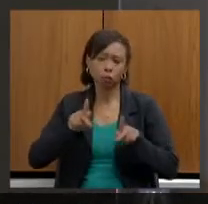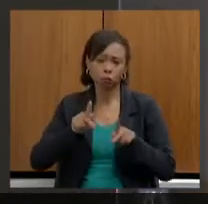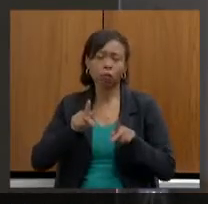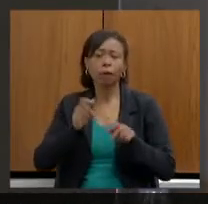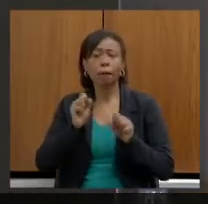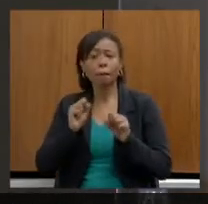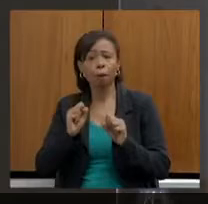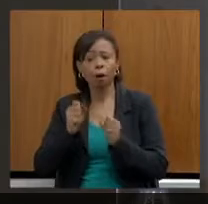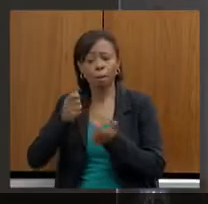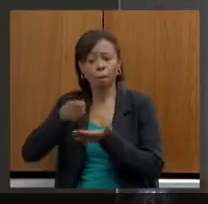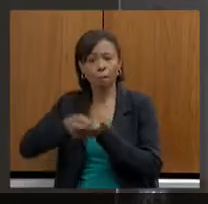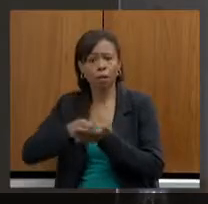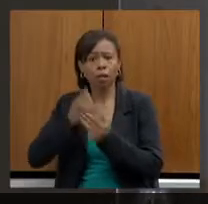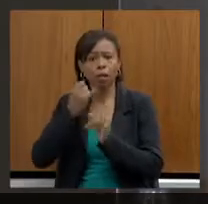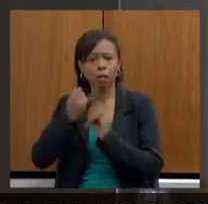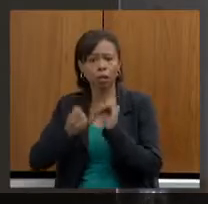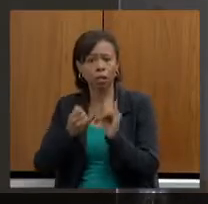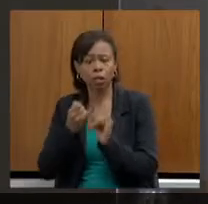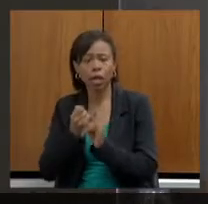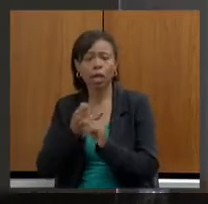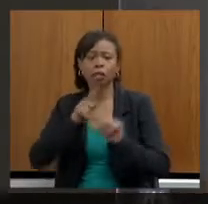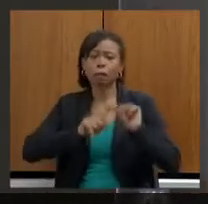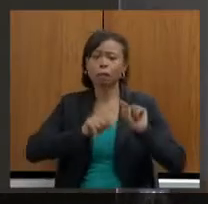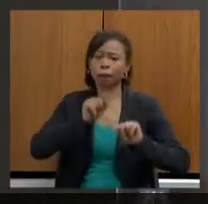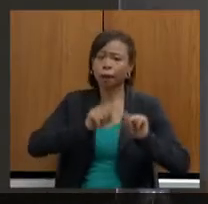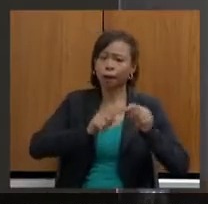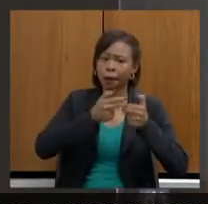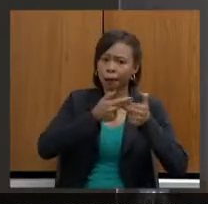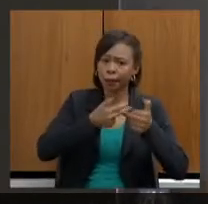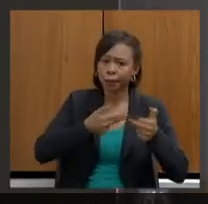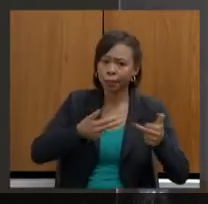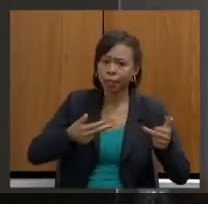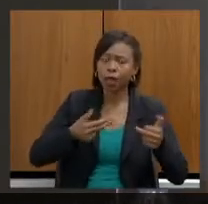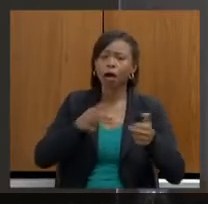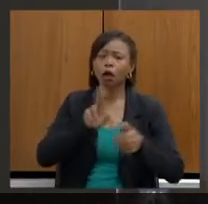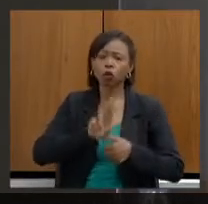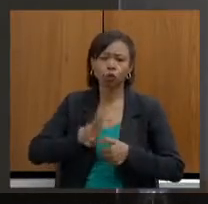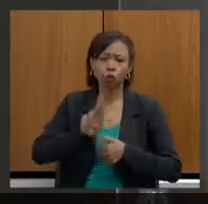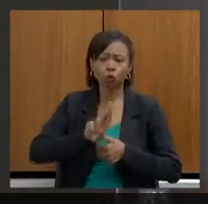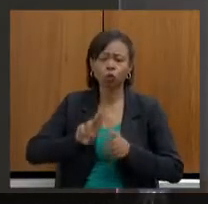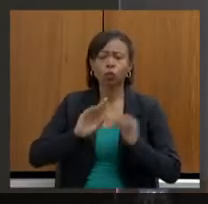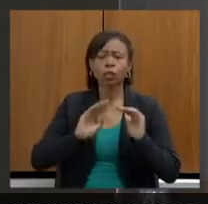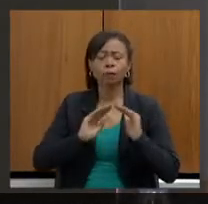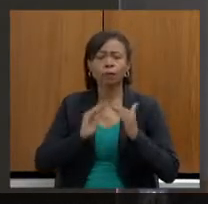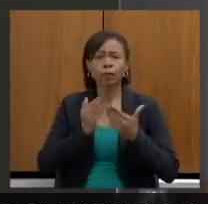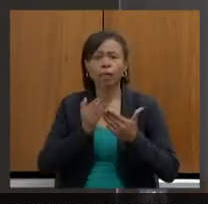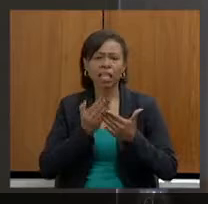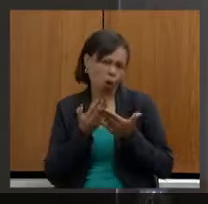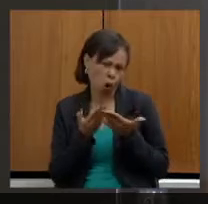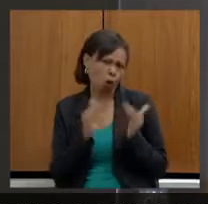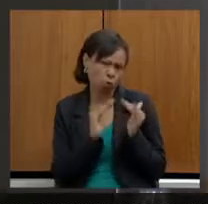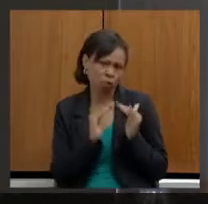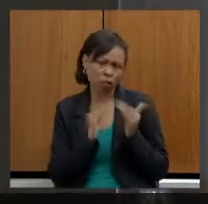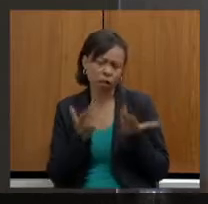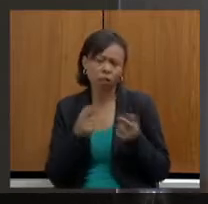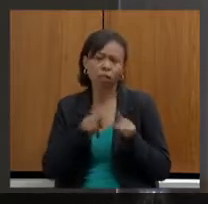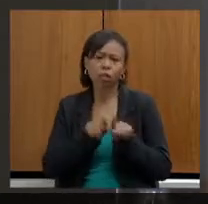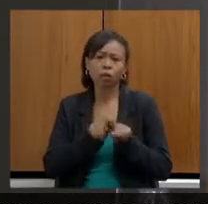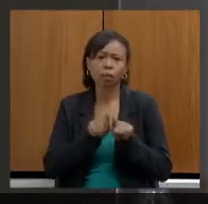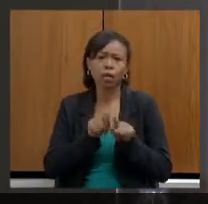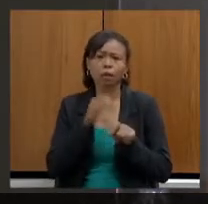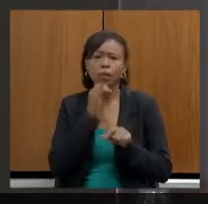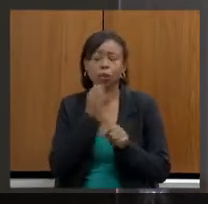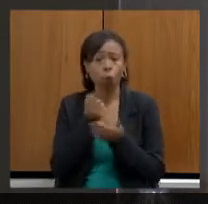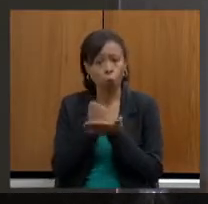a internet pode pagar insumos que devem ser utilizados em casa pode comprar por exemplo trocar o